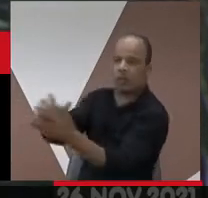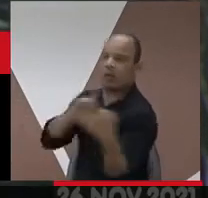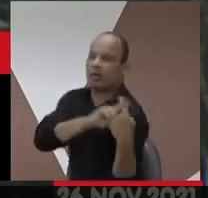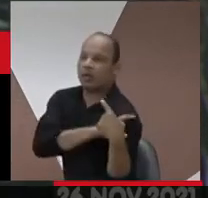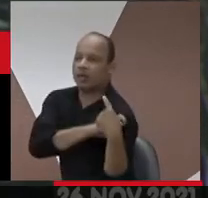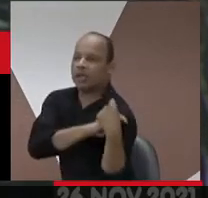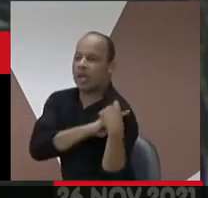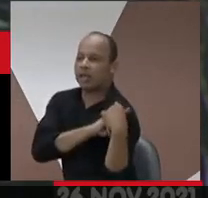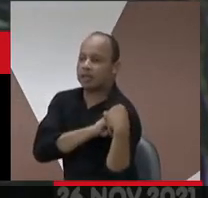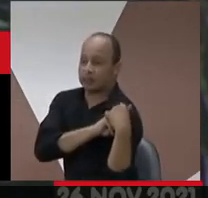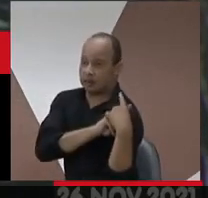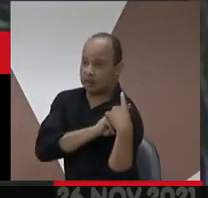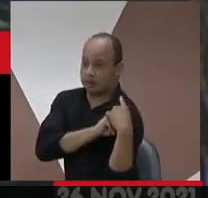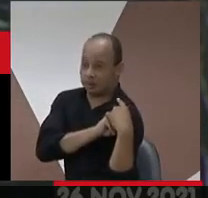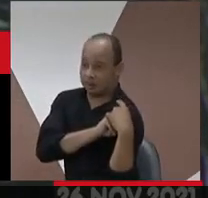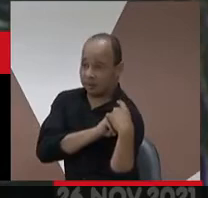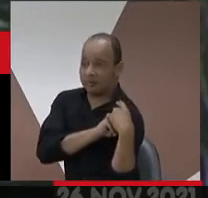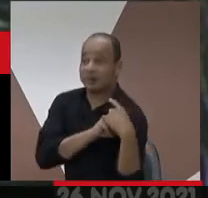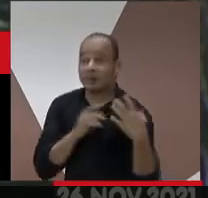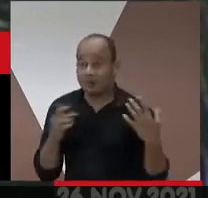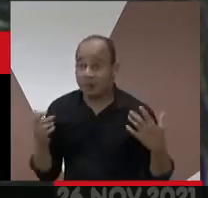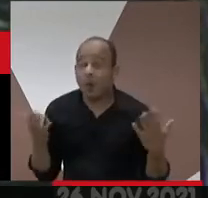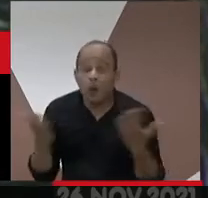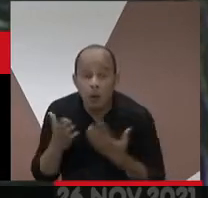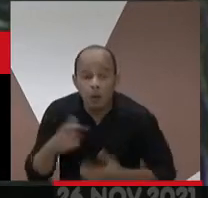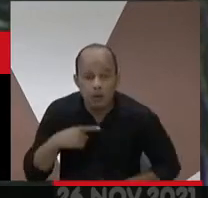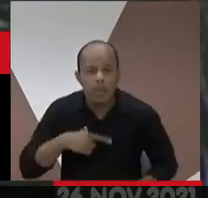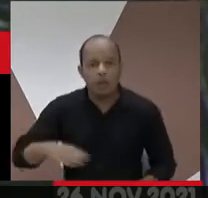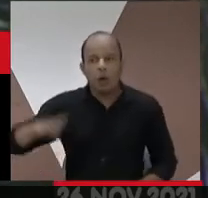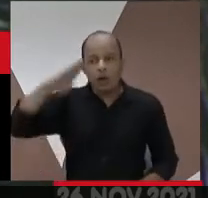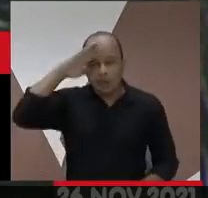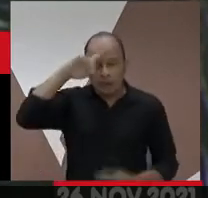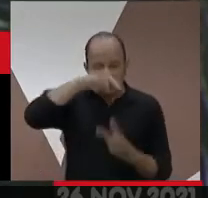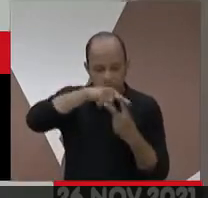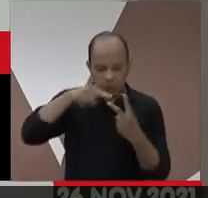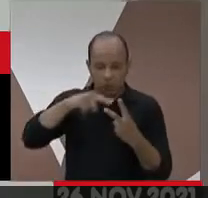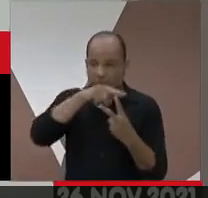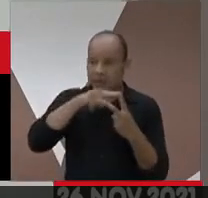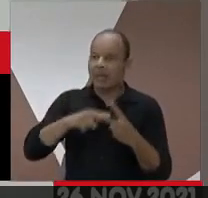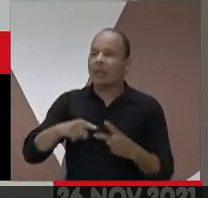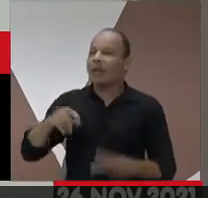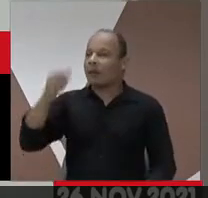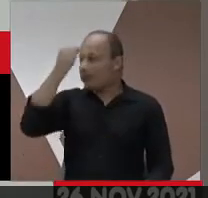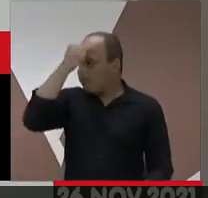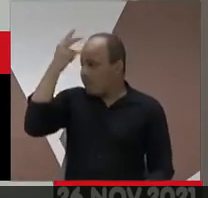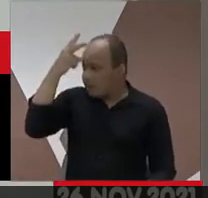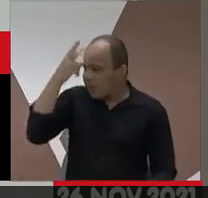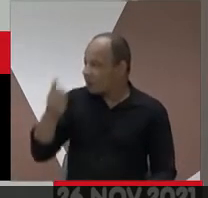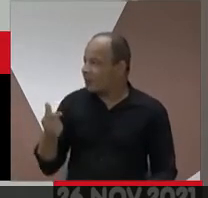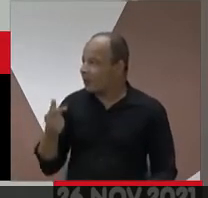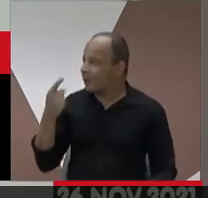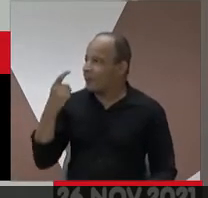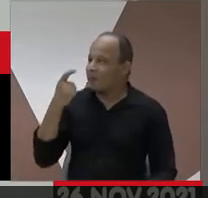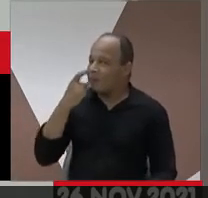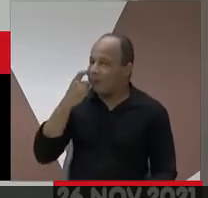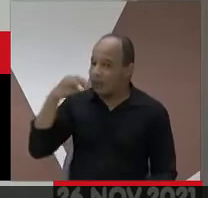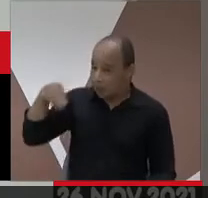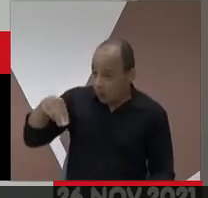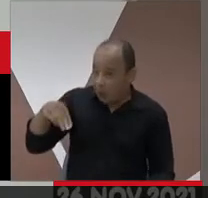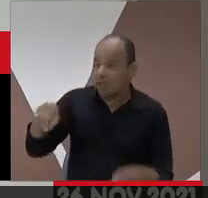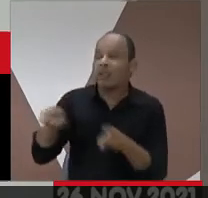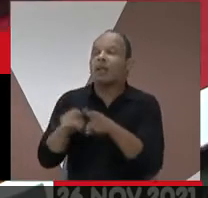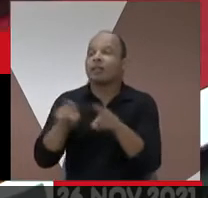dois importantes comandantes, o prefeito Medioli e a prefeita Marília Campos, que vieram.